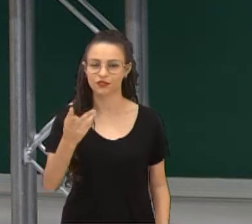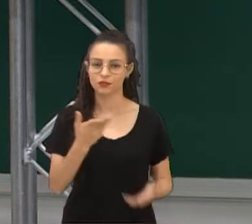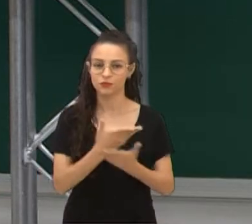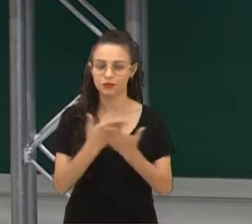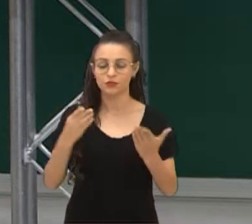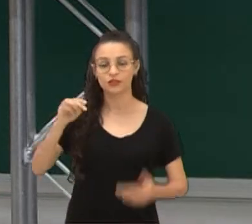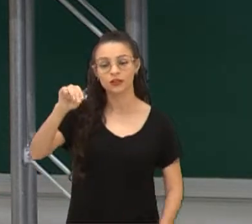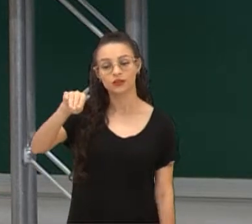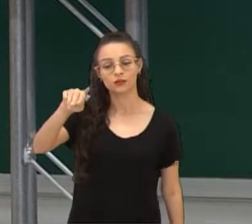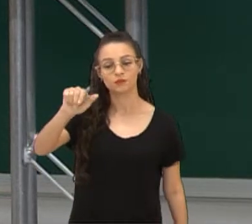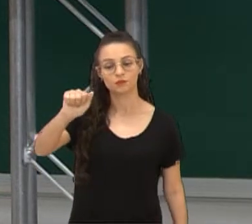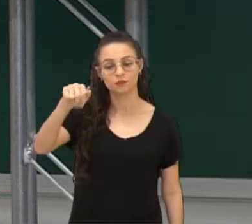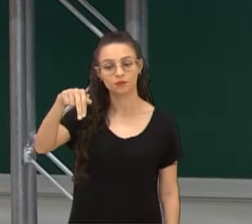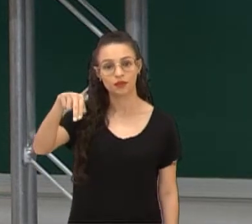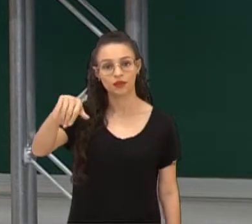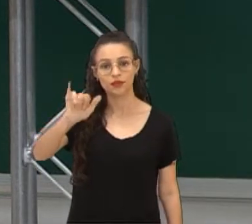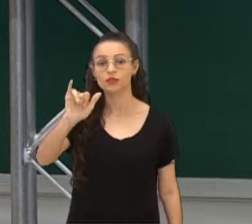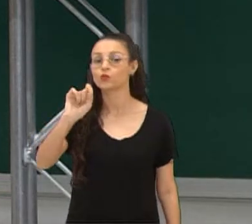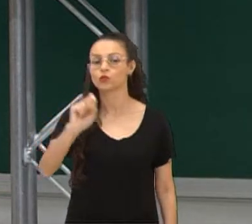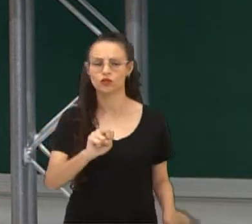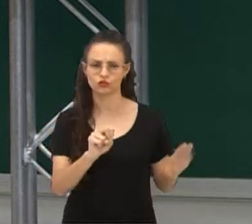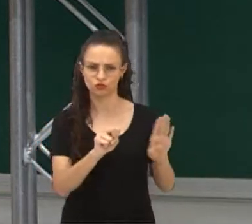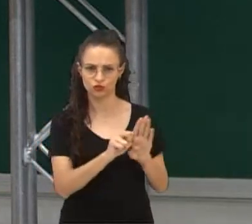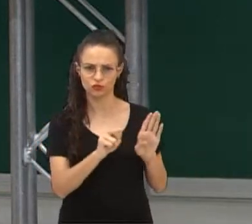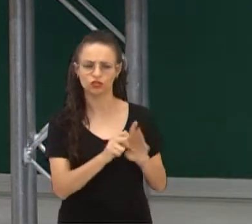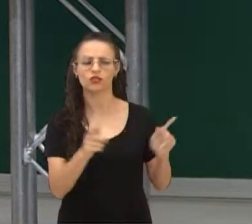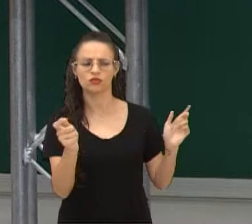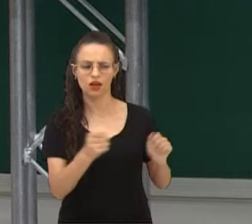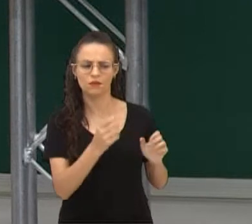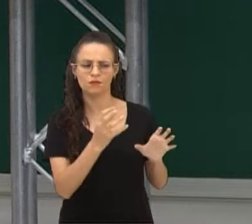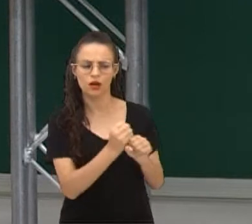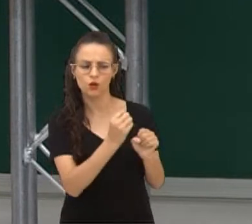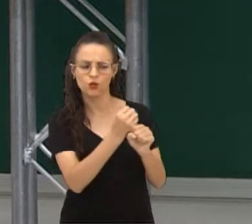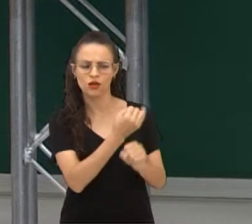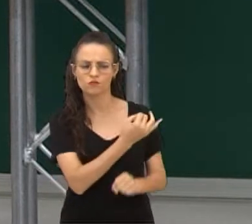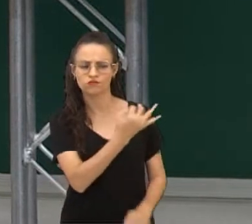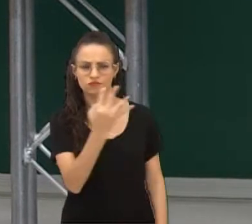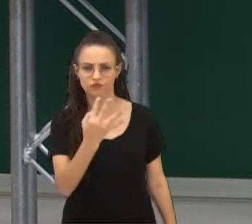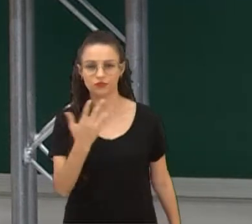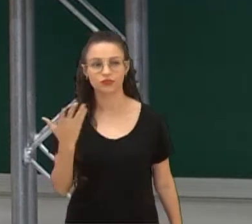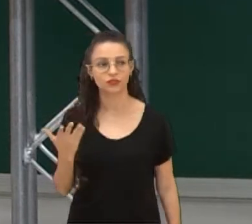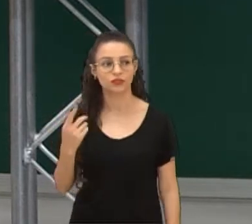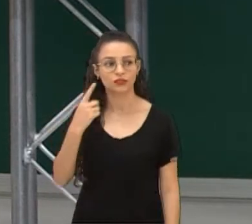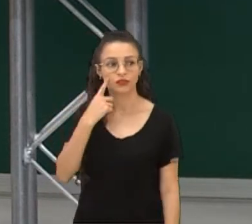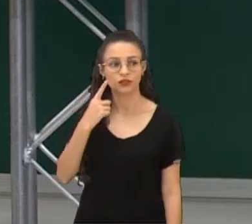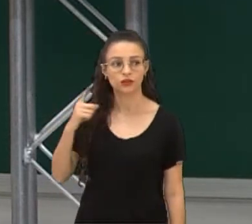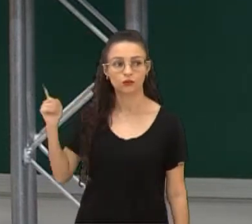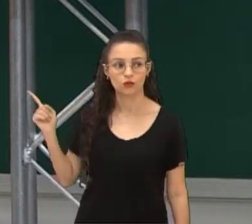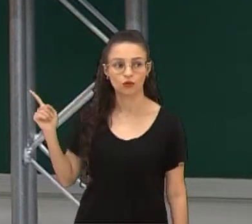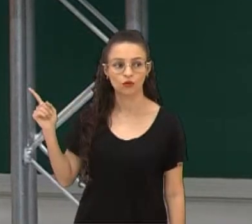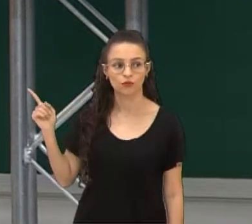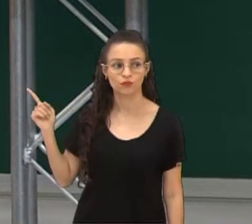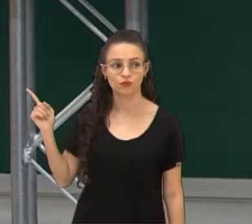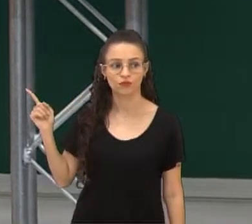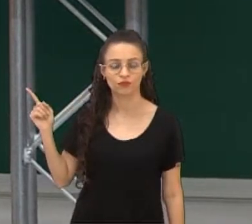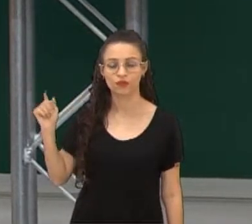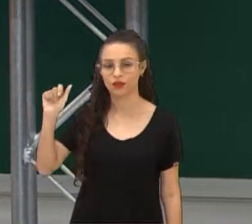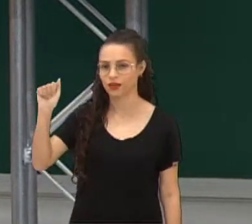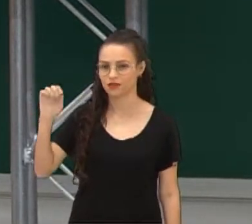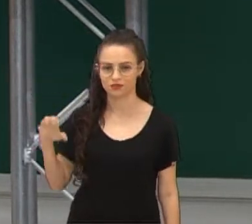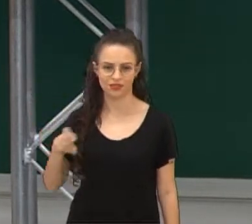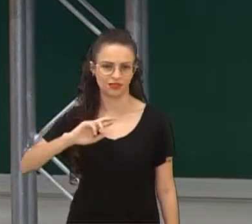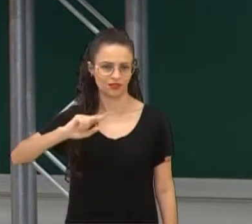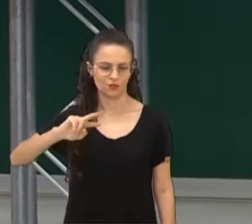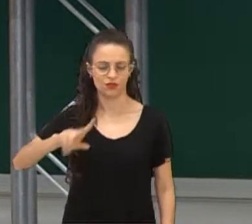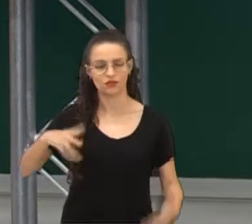para vocês Mele é para substantivos contáveis estar então nosso noite não seria incontável e bolsa que seria Ambos não né